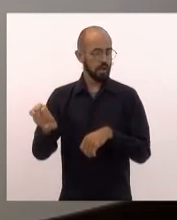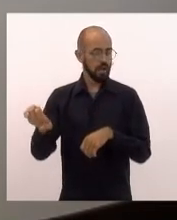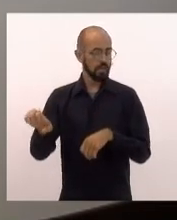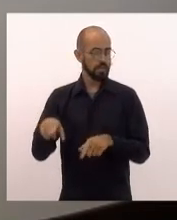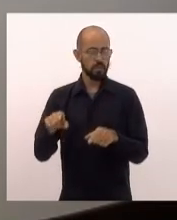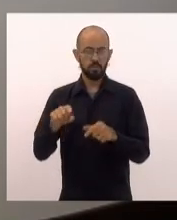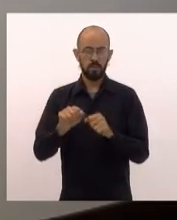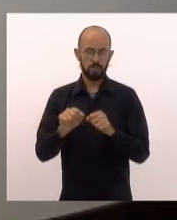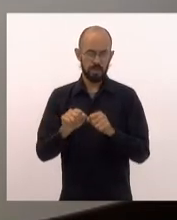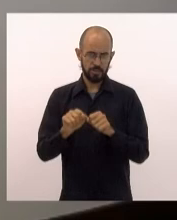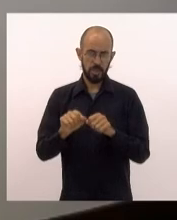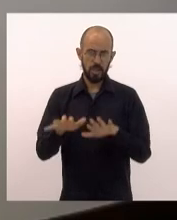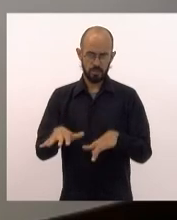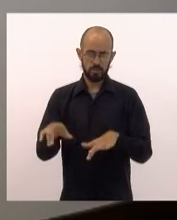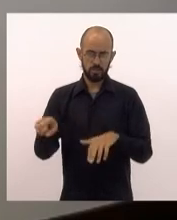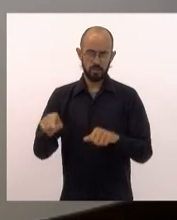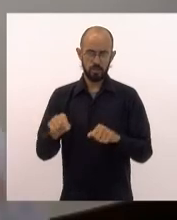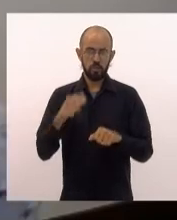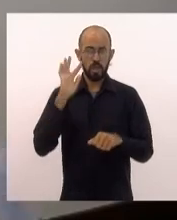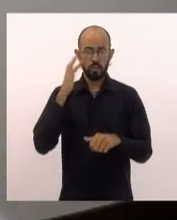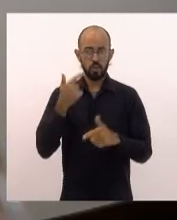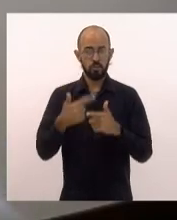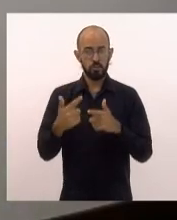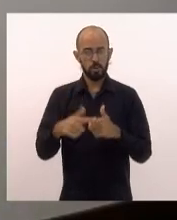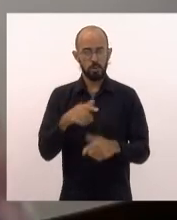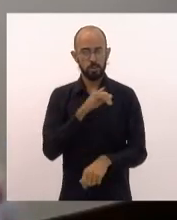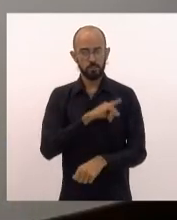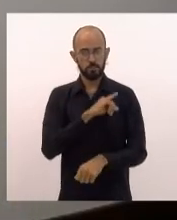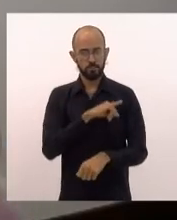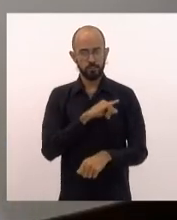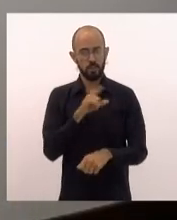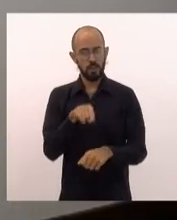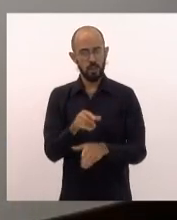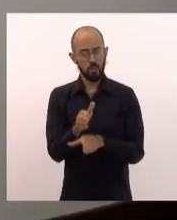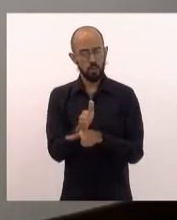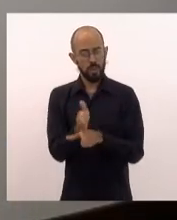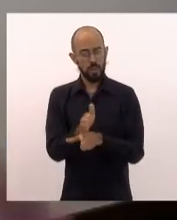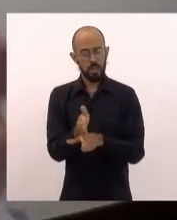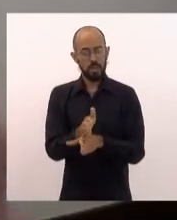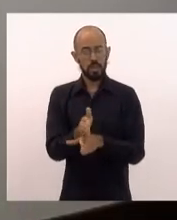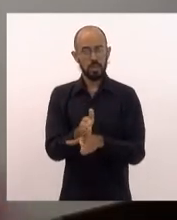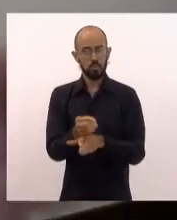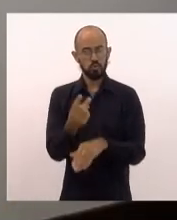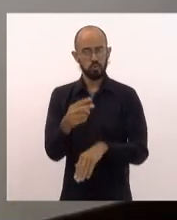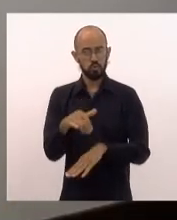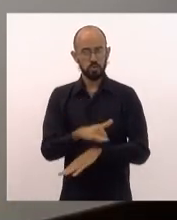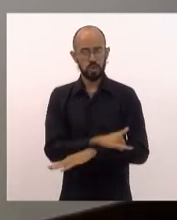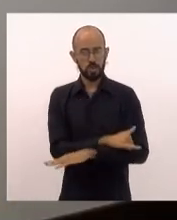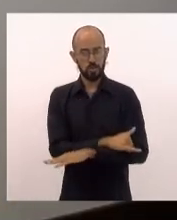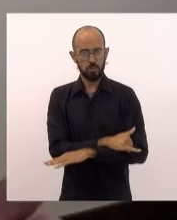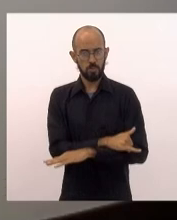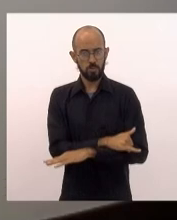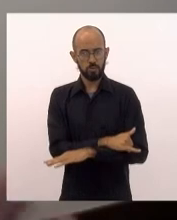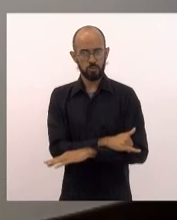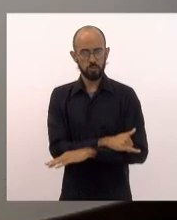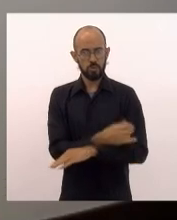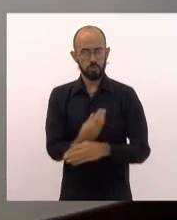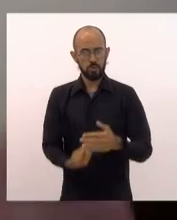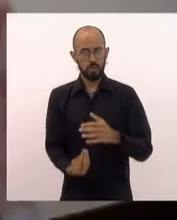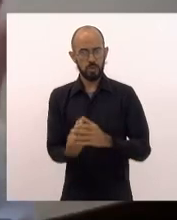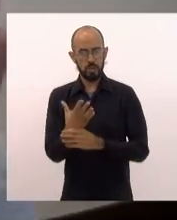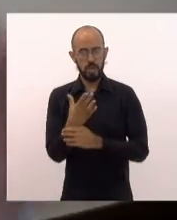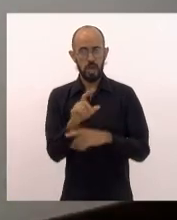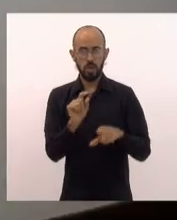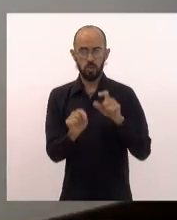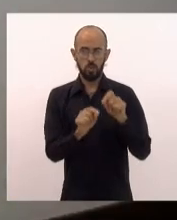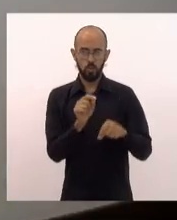Santos Dumont. O que resolve o problema do Rio de Janeiro é equilibrar o jogo entre os dois aeroportos, definir as vocações do Santos Dumont, como